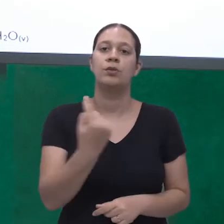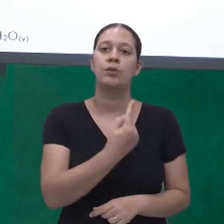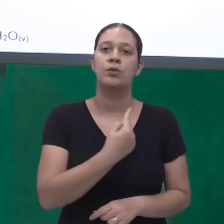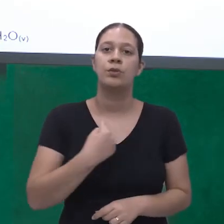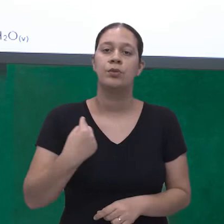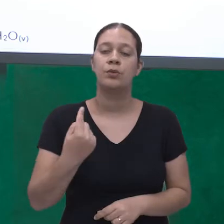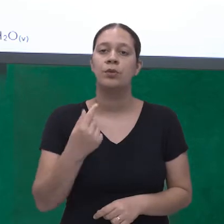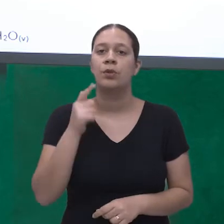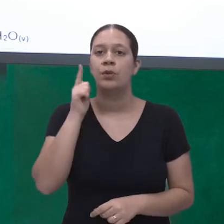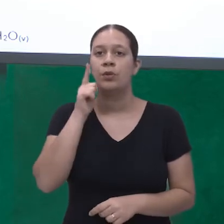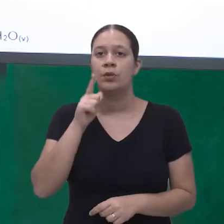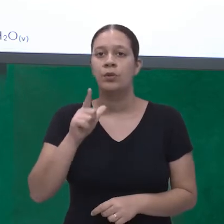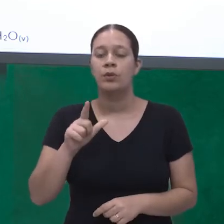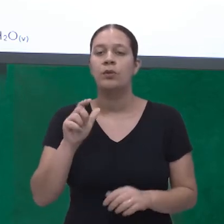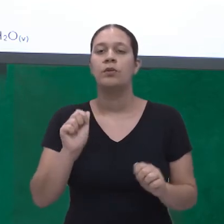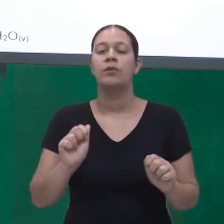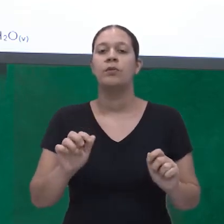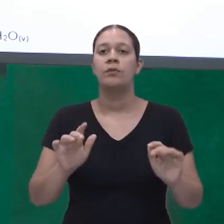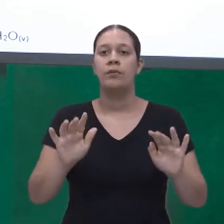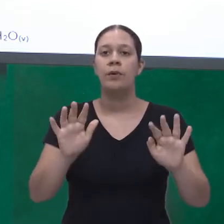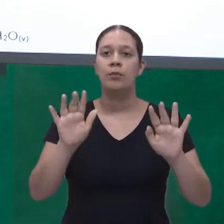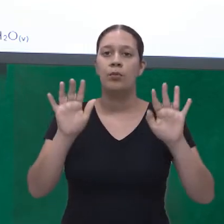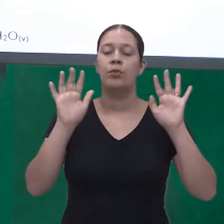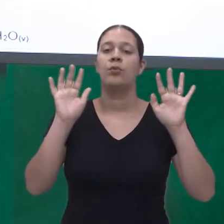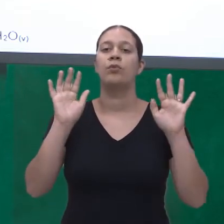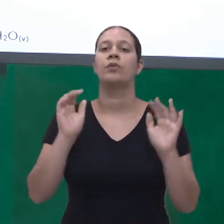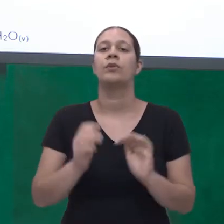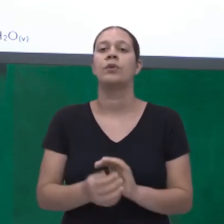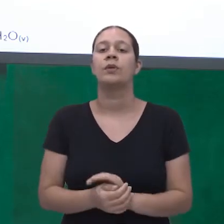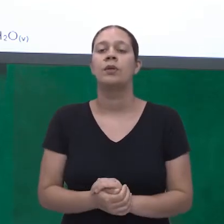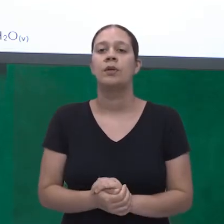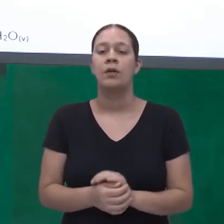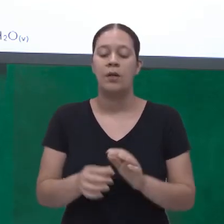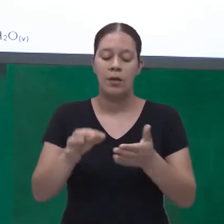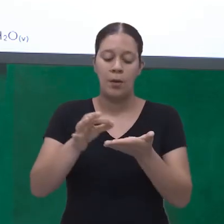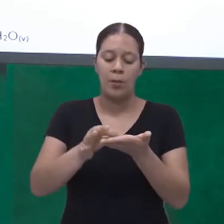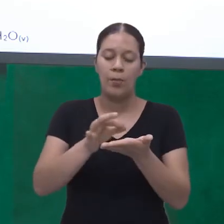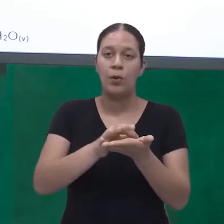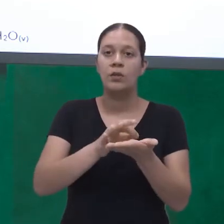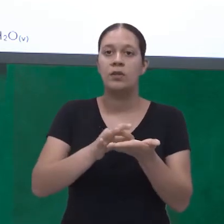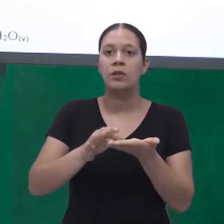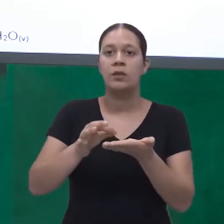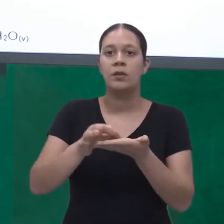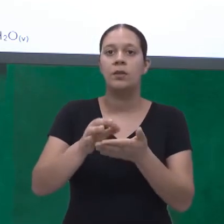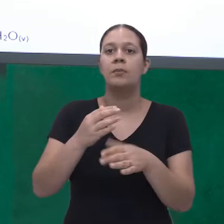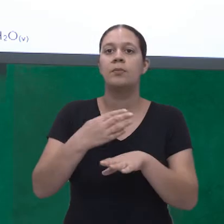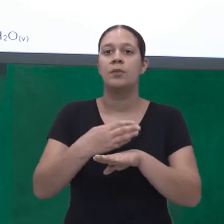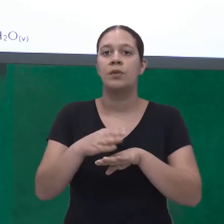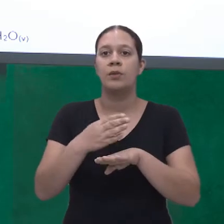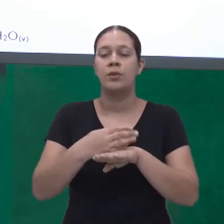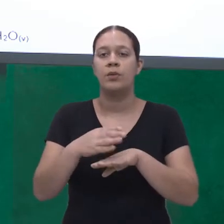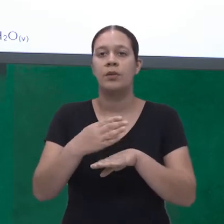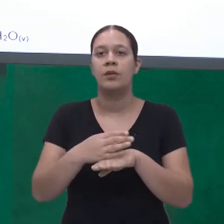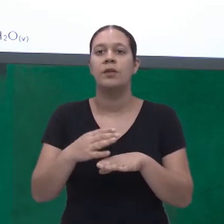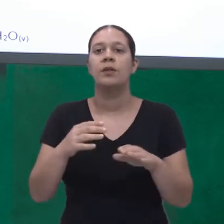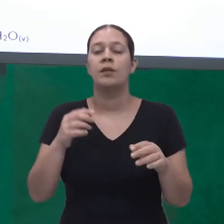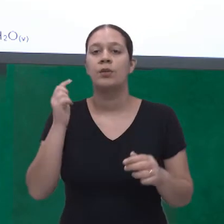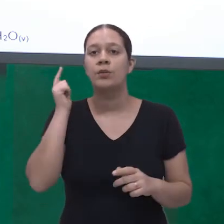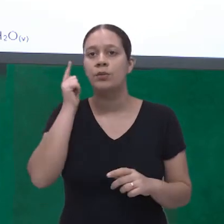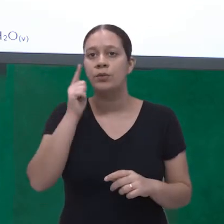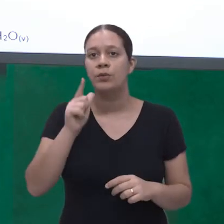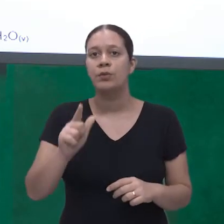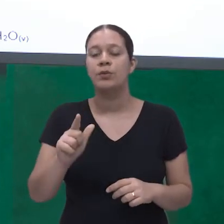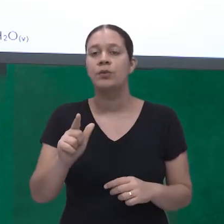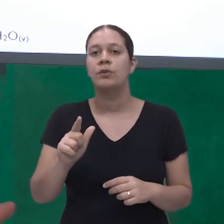gente conseguisse pegar aquele vapor de naftalina que é aquelas bolinhas brancas, e aí a gente